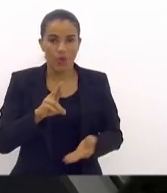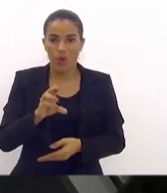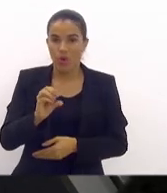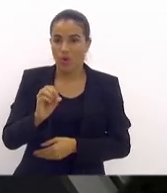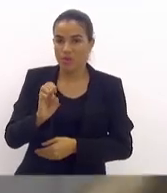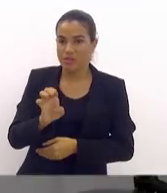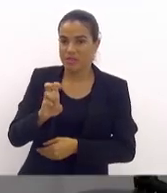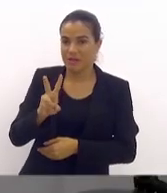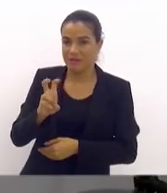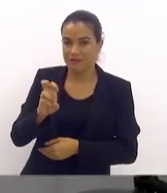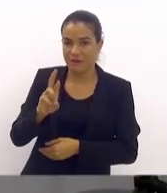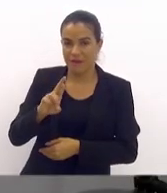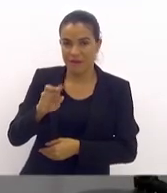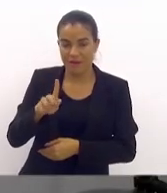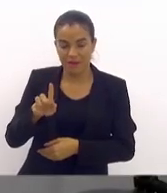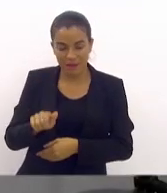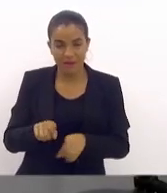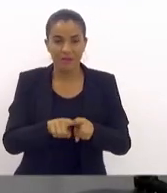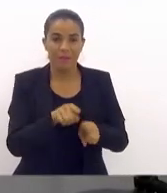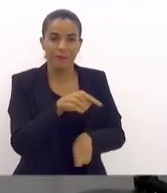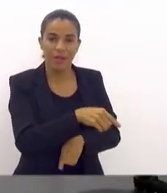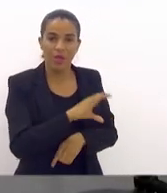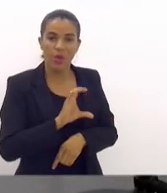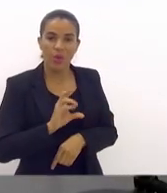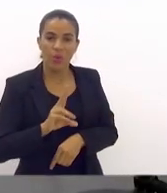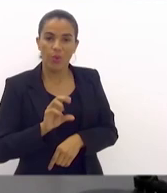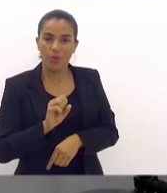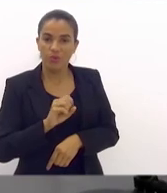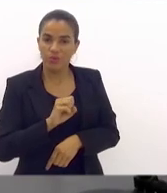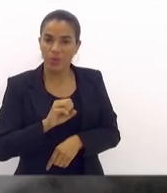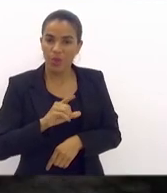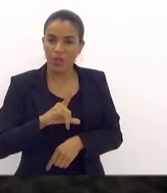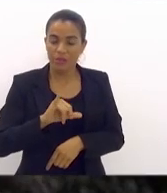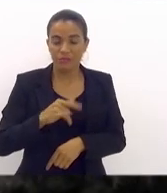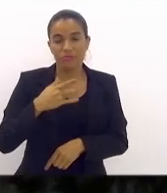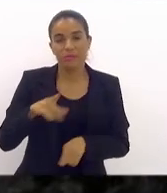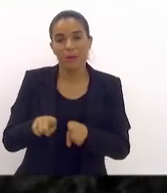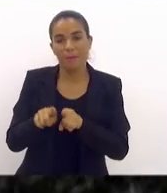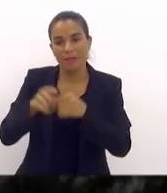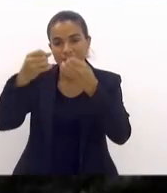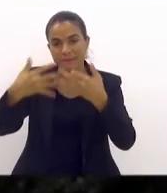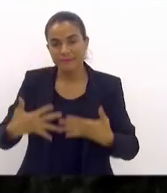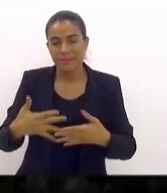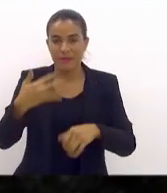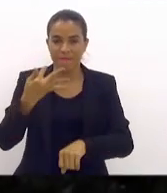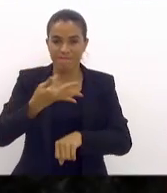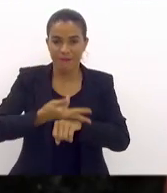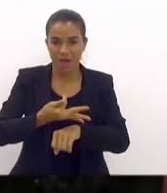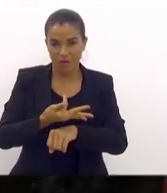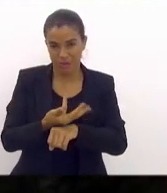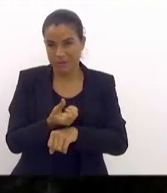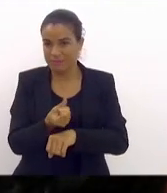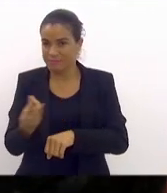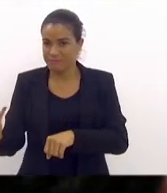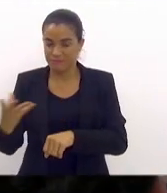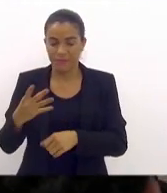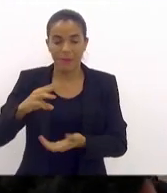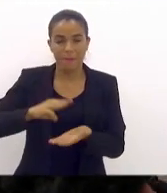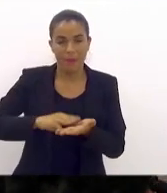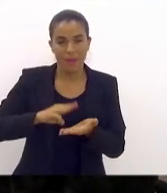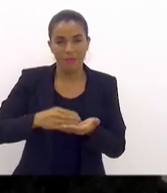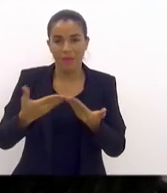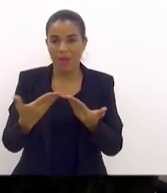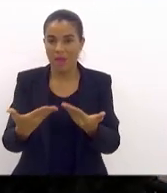Vinícius cosolo já justificando a ausência dos demais membros e dou por